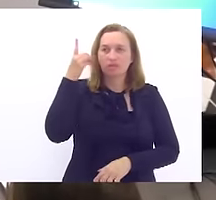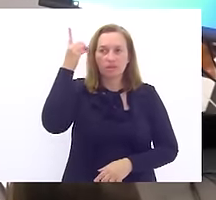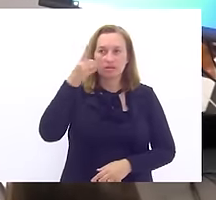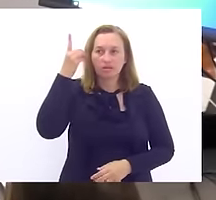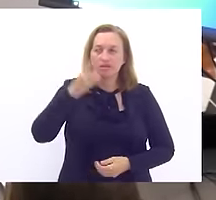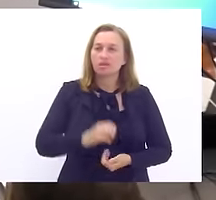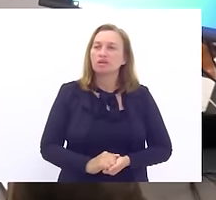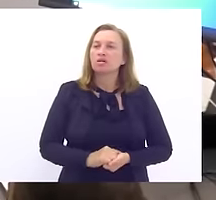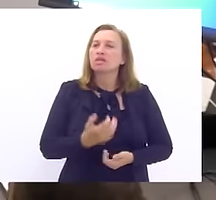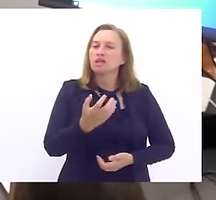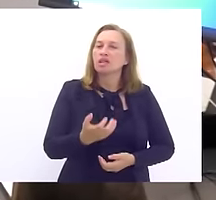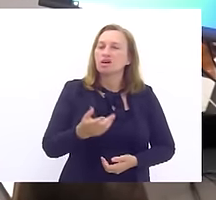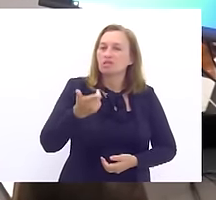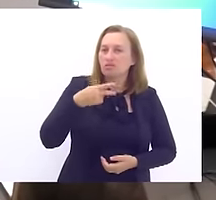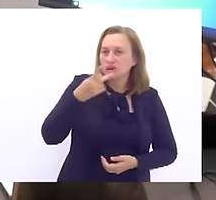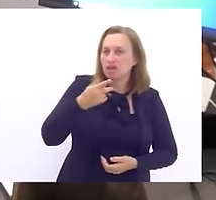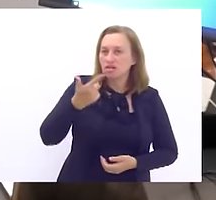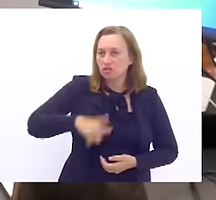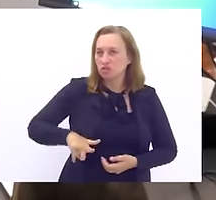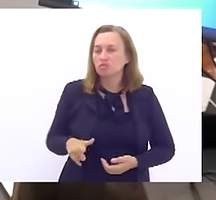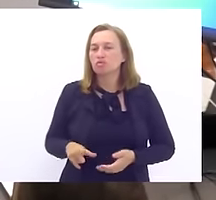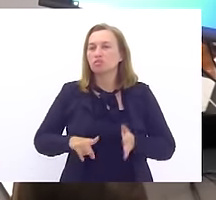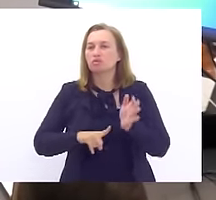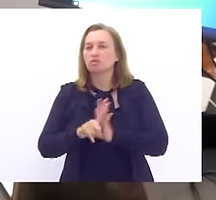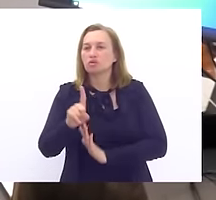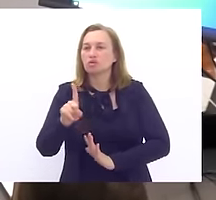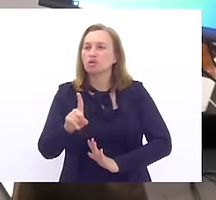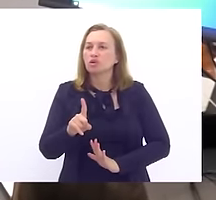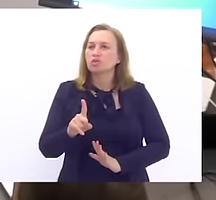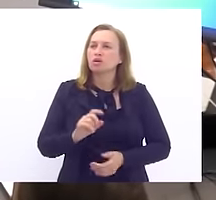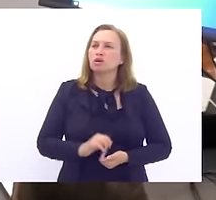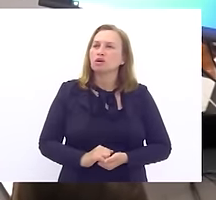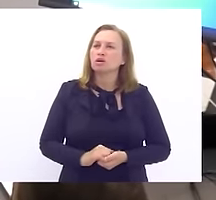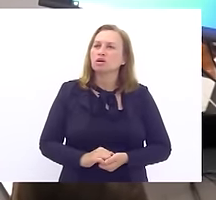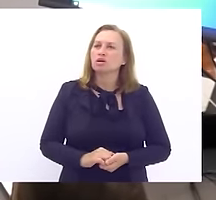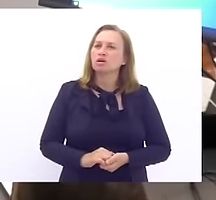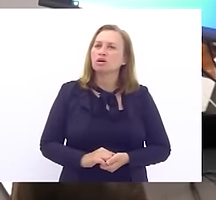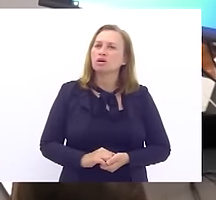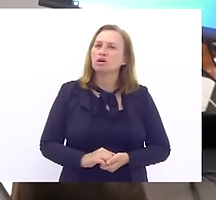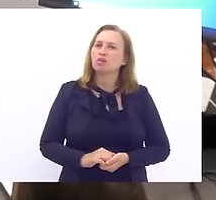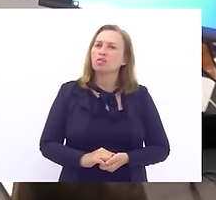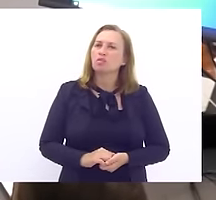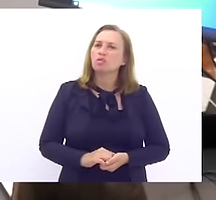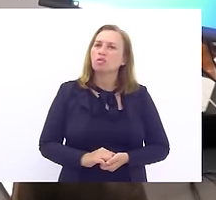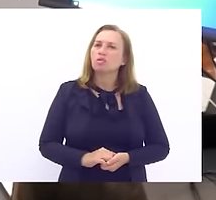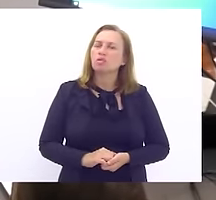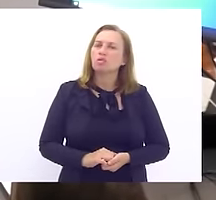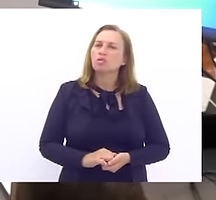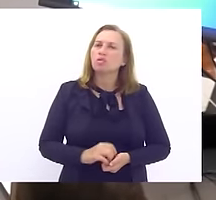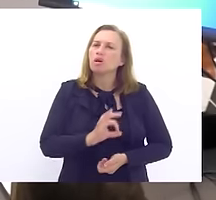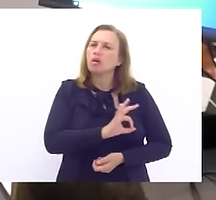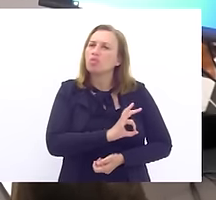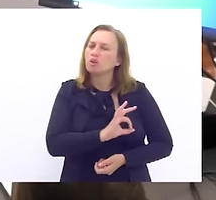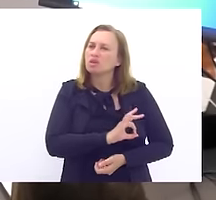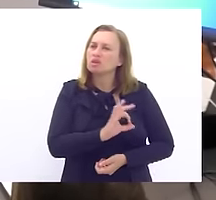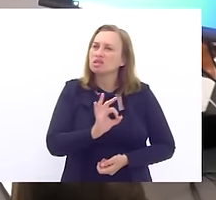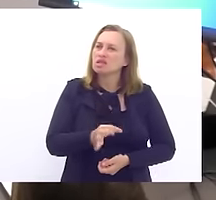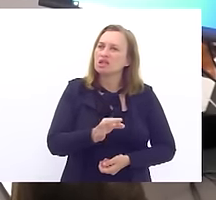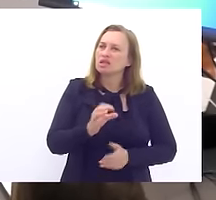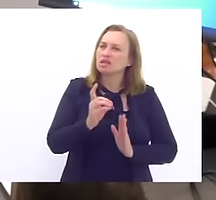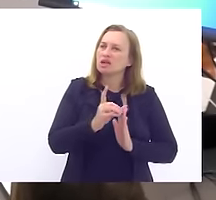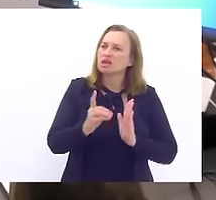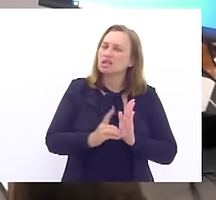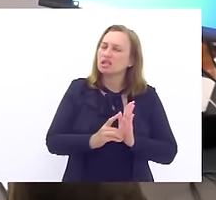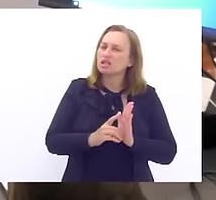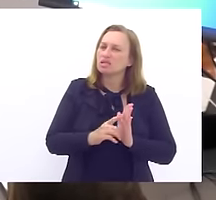quero fazer só mais uma pergunta quando o senhor diz que a polícia de fato o Detran não tem gerência